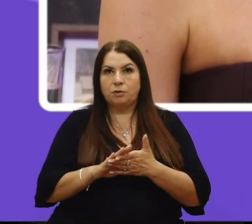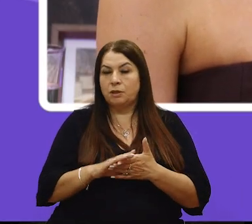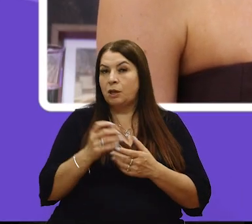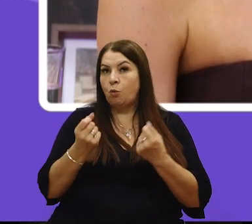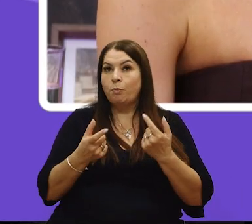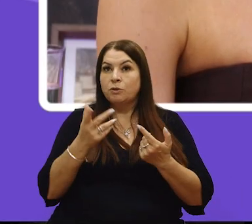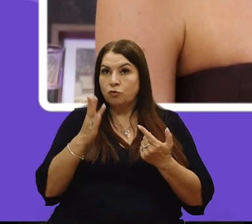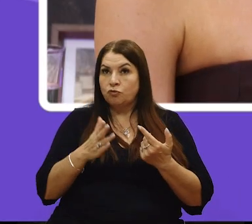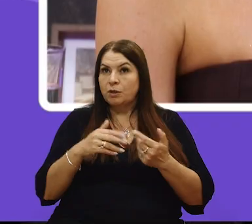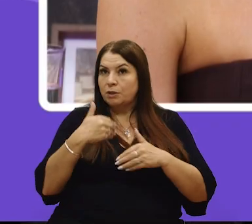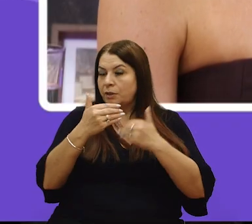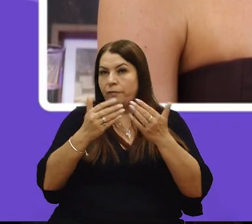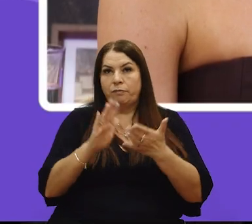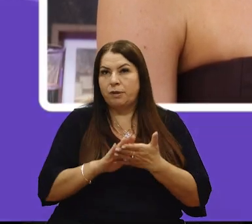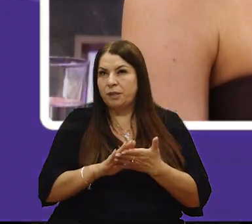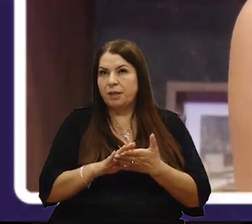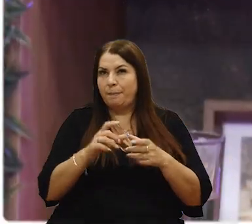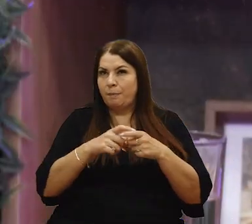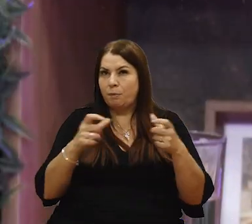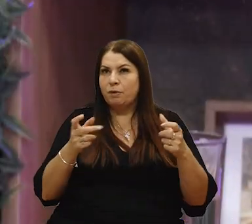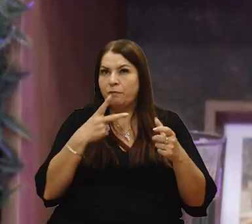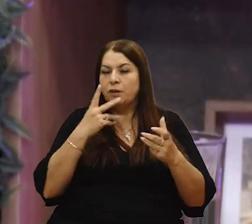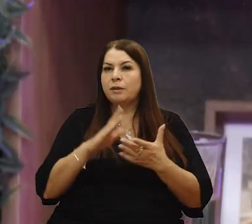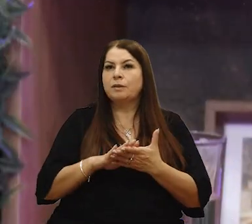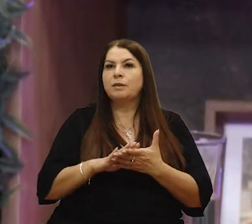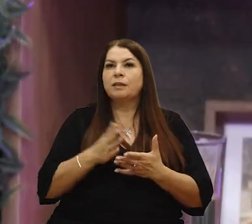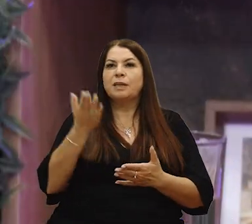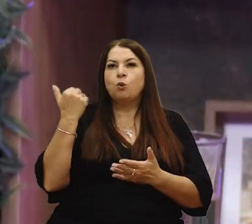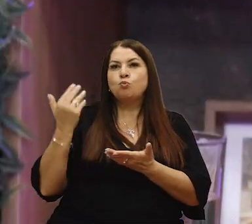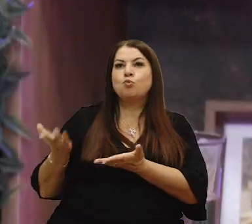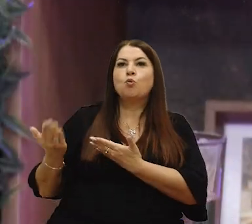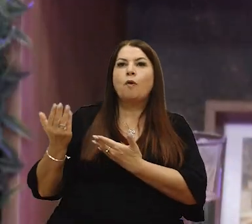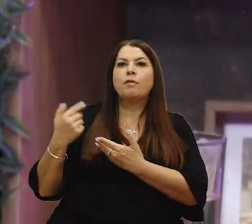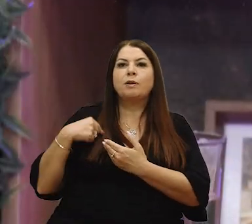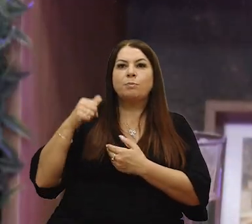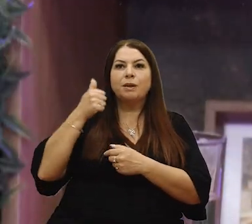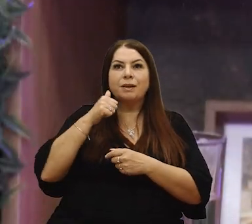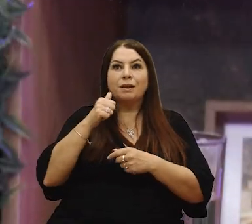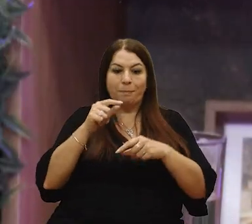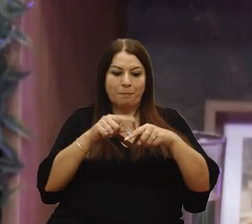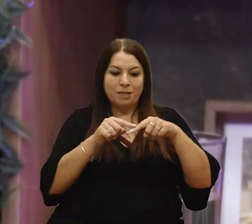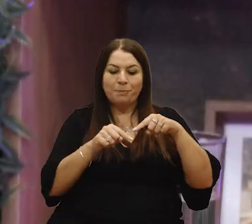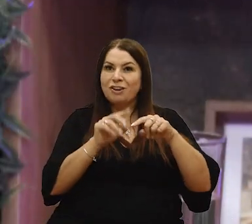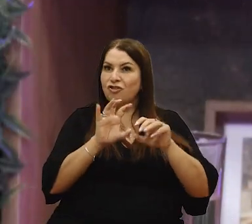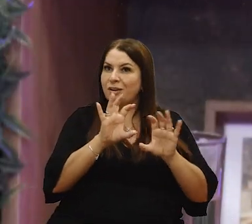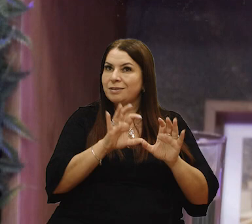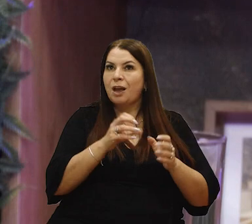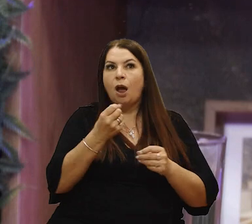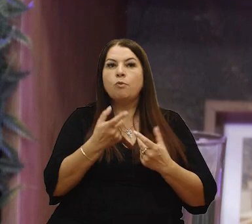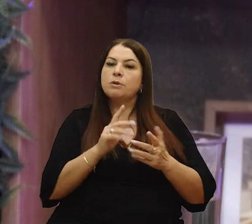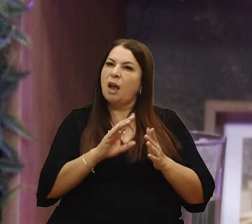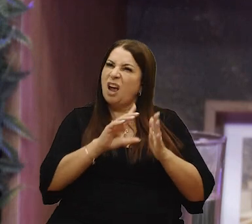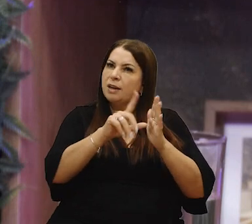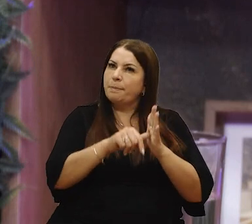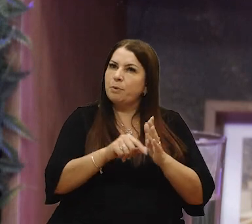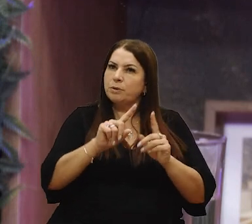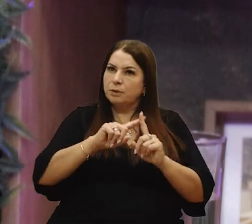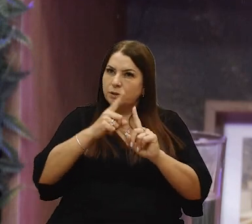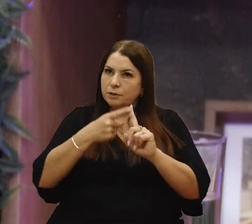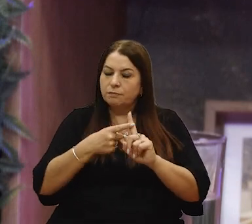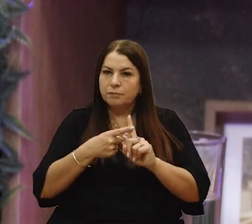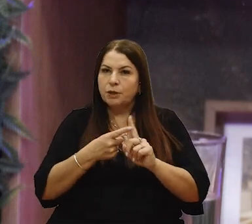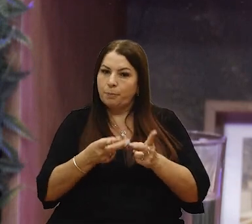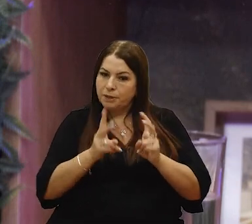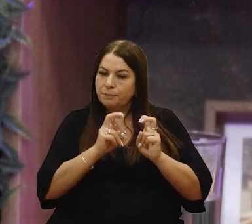procurar? Depende muito. Tem algumas que já se desenvolvem. A maioria me fala assim, desde nova eu lembro que minhas pernas já eram assim. Ou